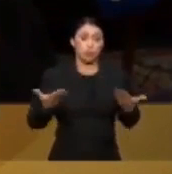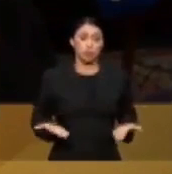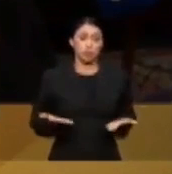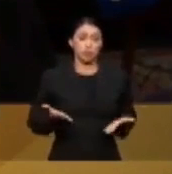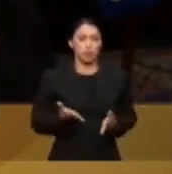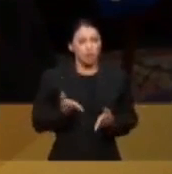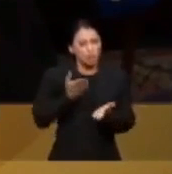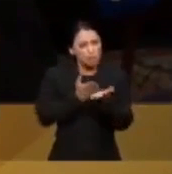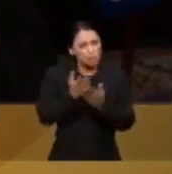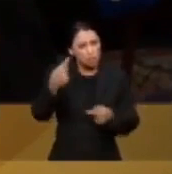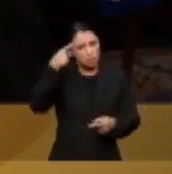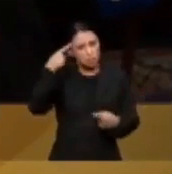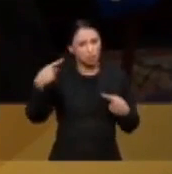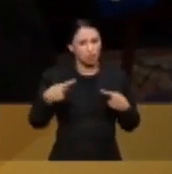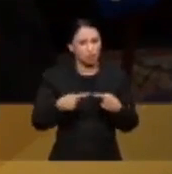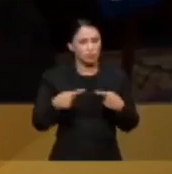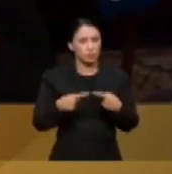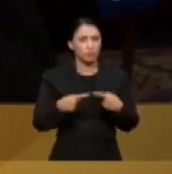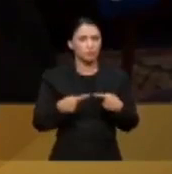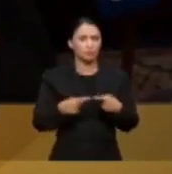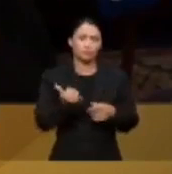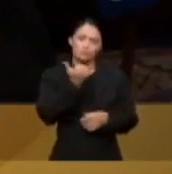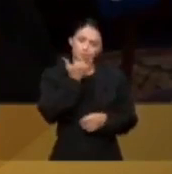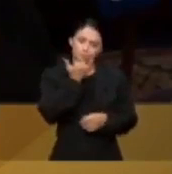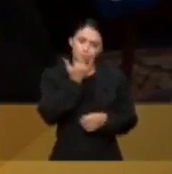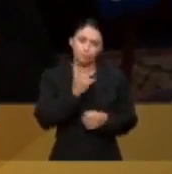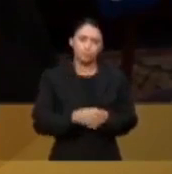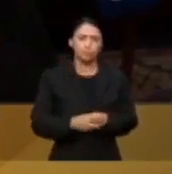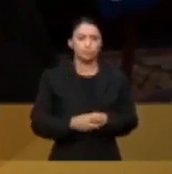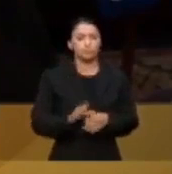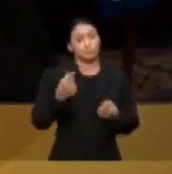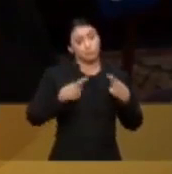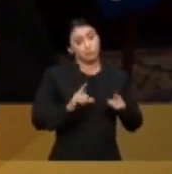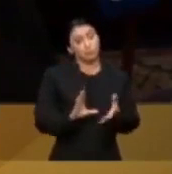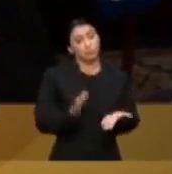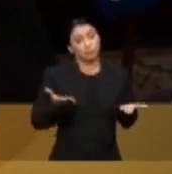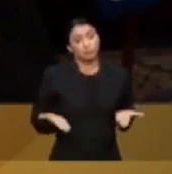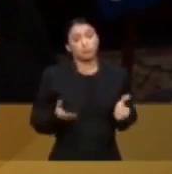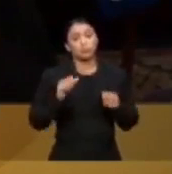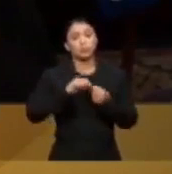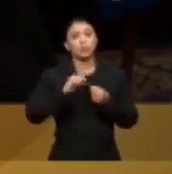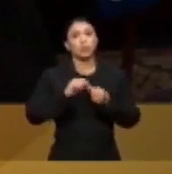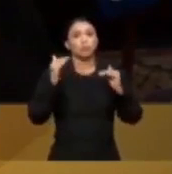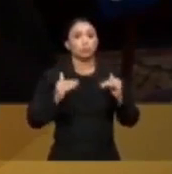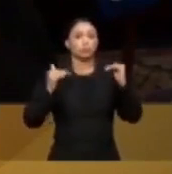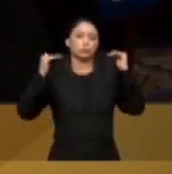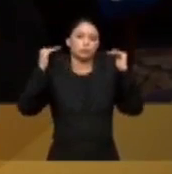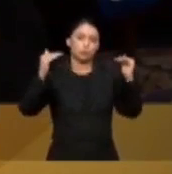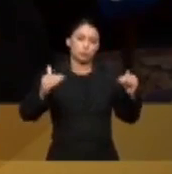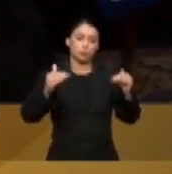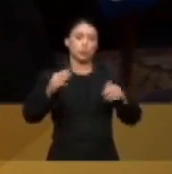diretriz interpretativa, data vênia, atenta contra a posição constitucional dos conselhos, projetados como órgãos superiores do